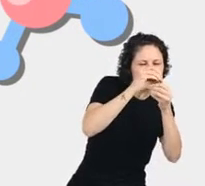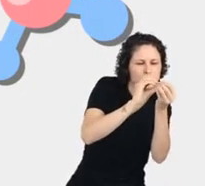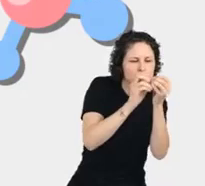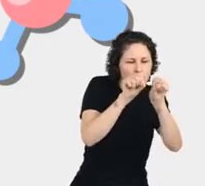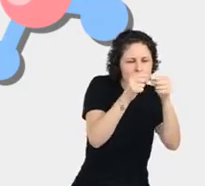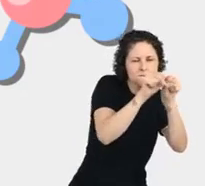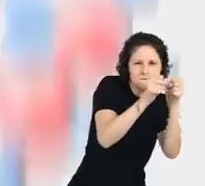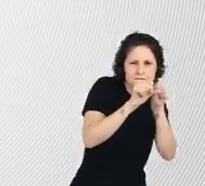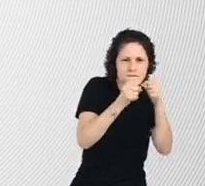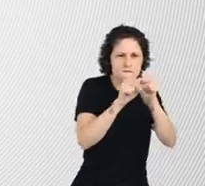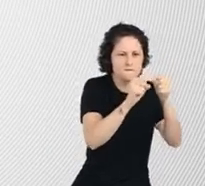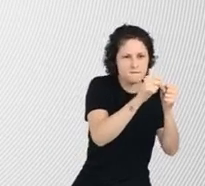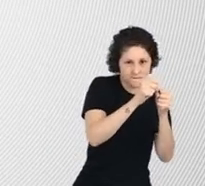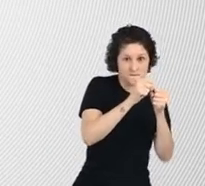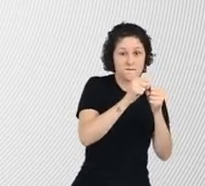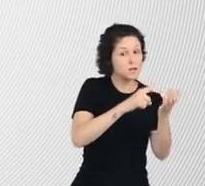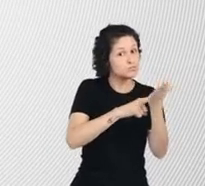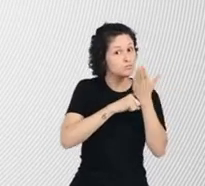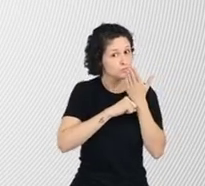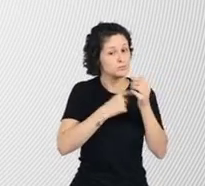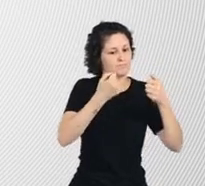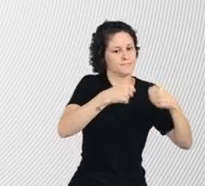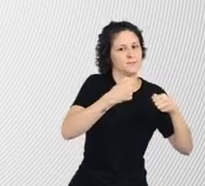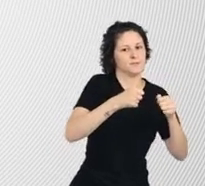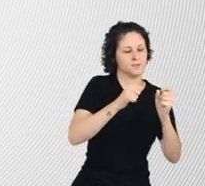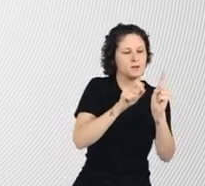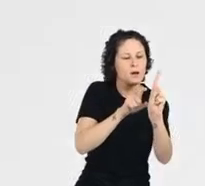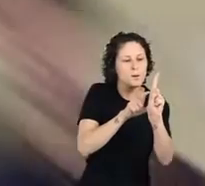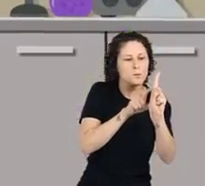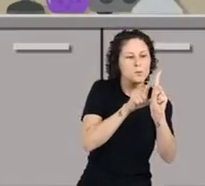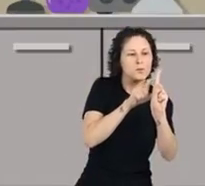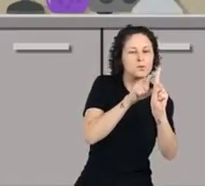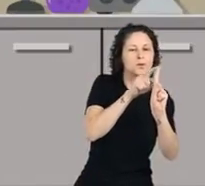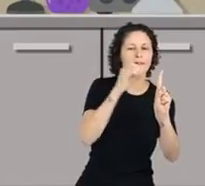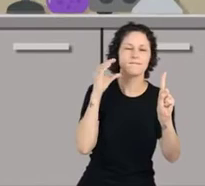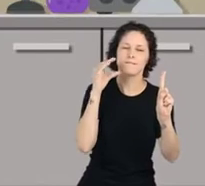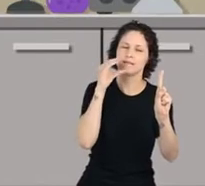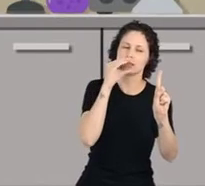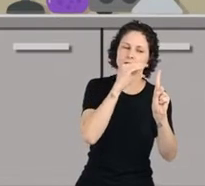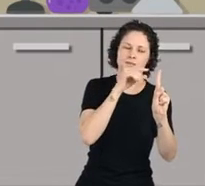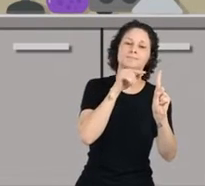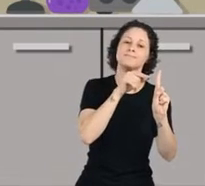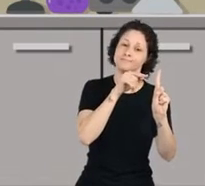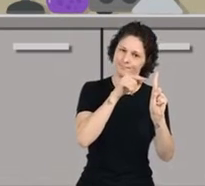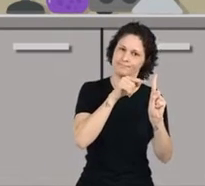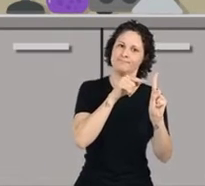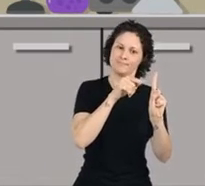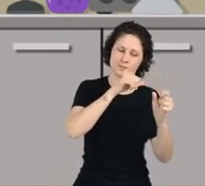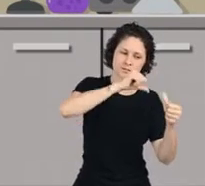novas substâncias por meio de altas temperaturas. Essas misturas de substâncias passam por processos